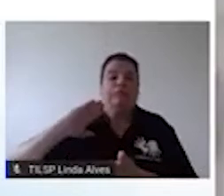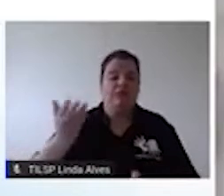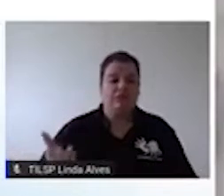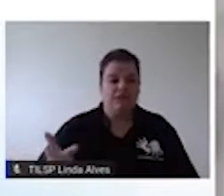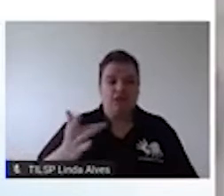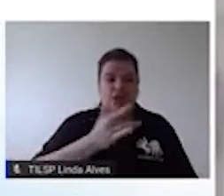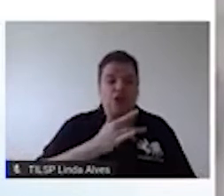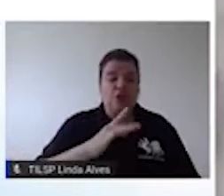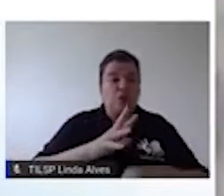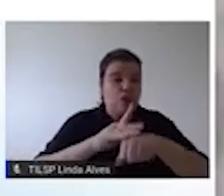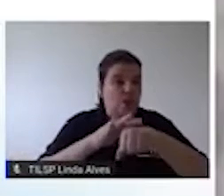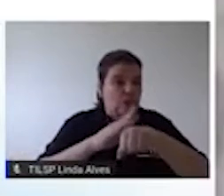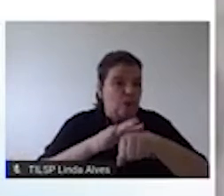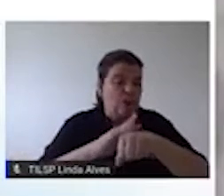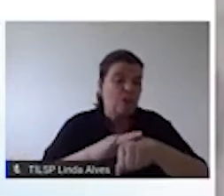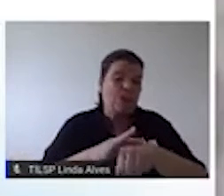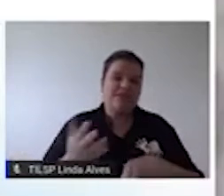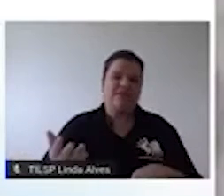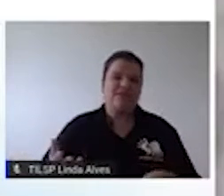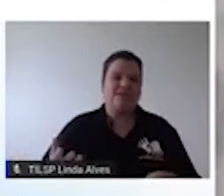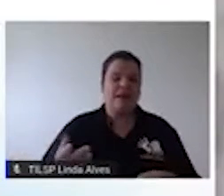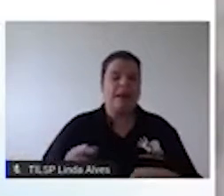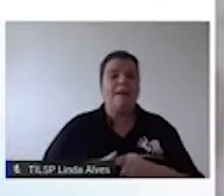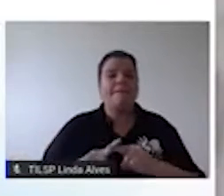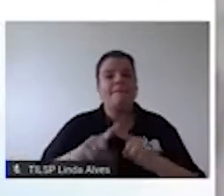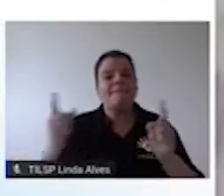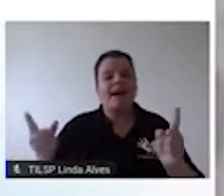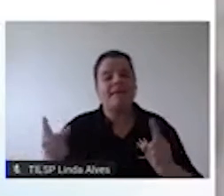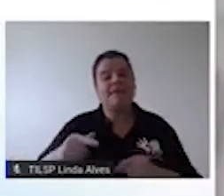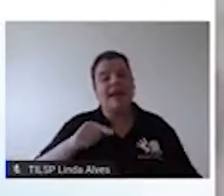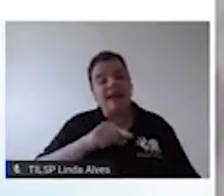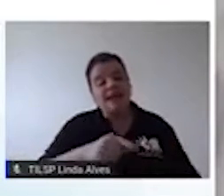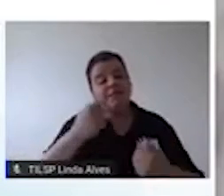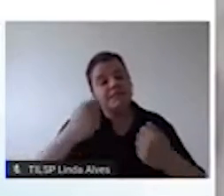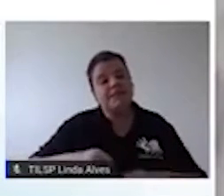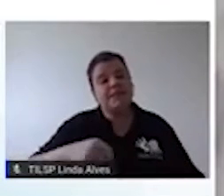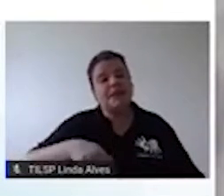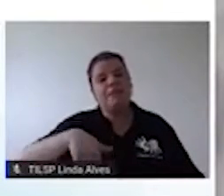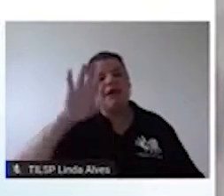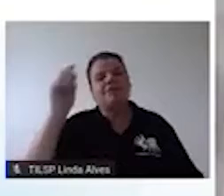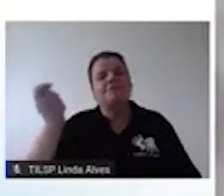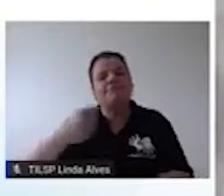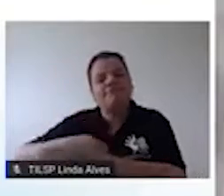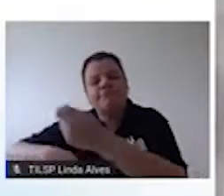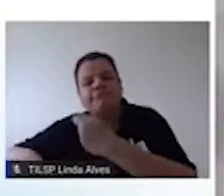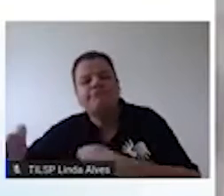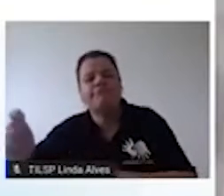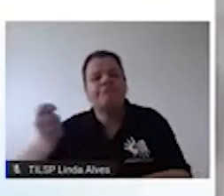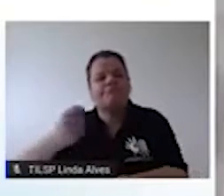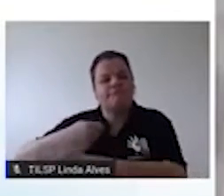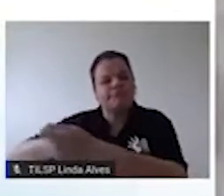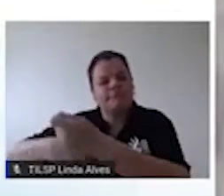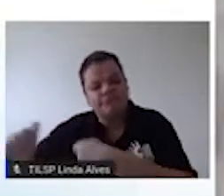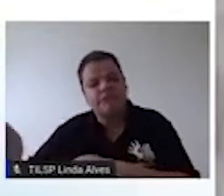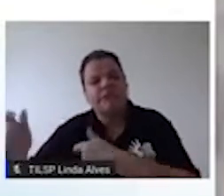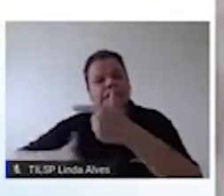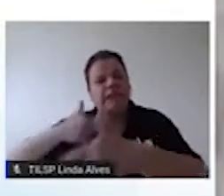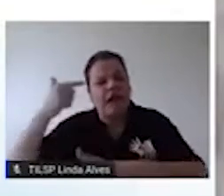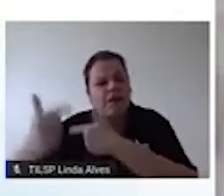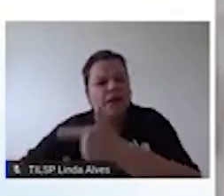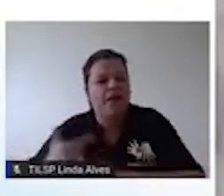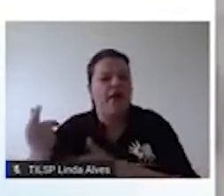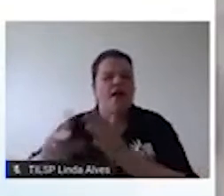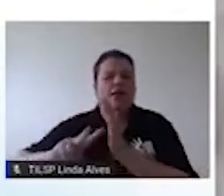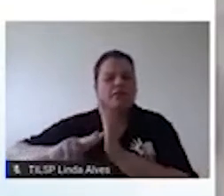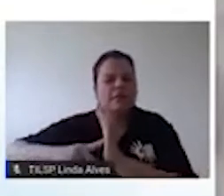tem dúvida, não é? Mas ele tem muito mais condições, não é, de negociação, do seu sindicato por